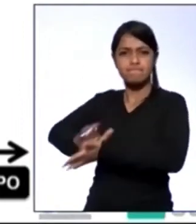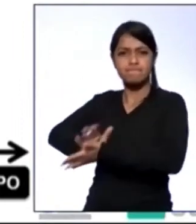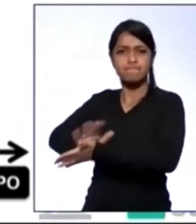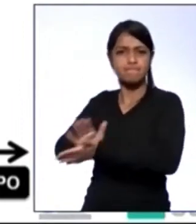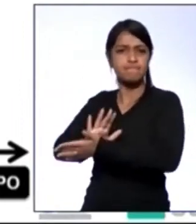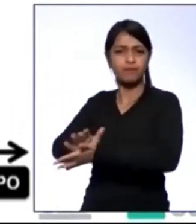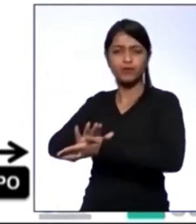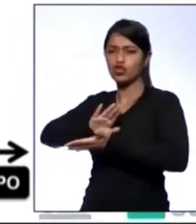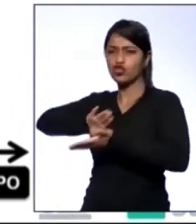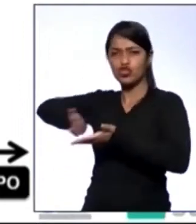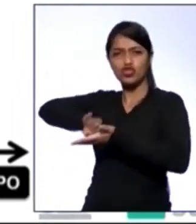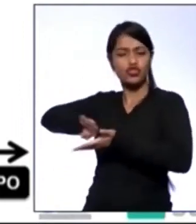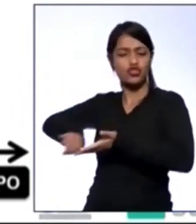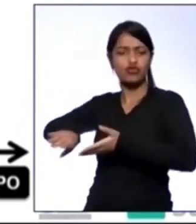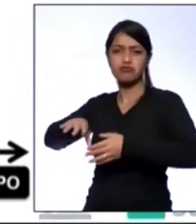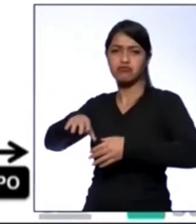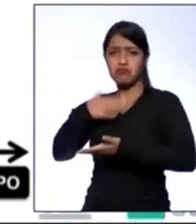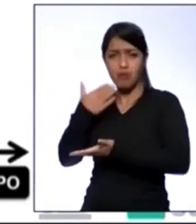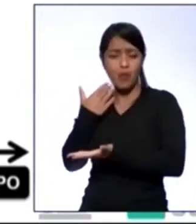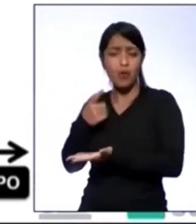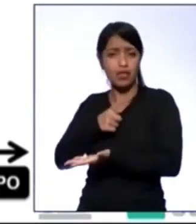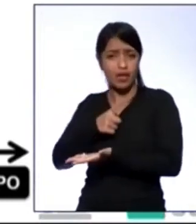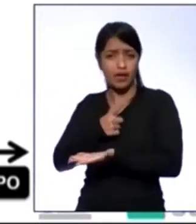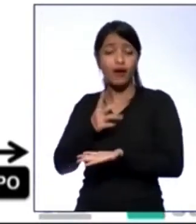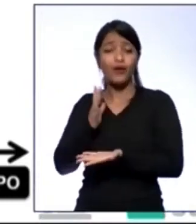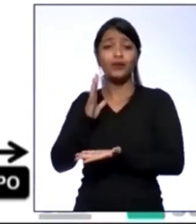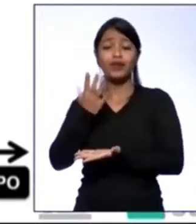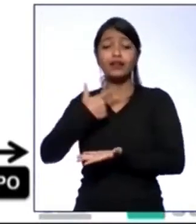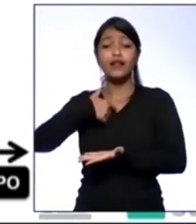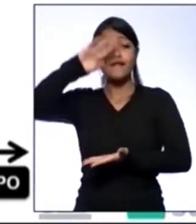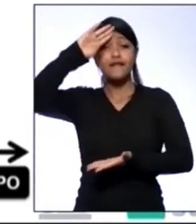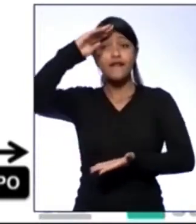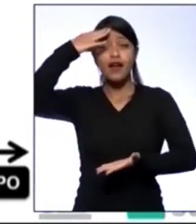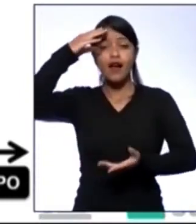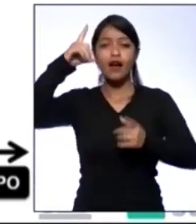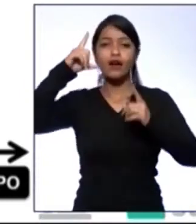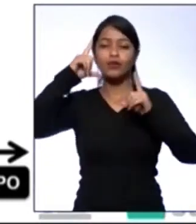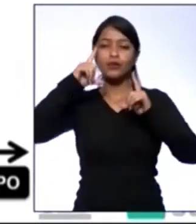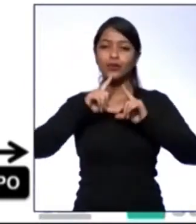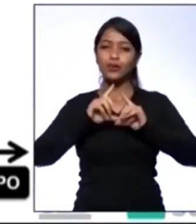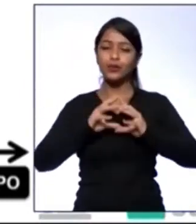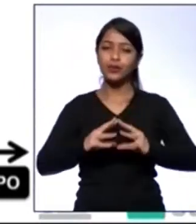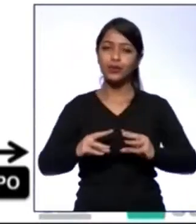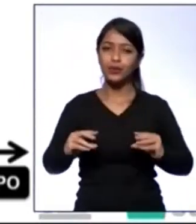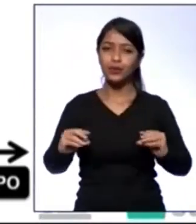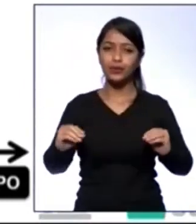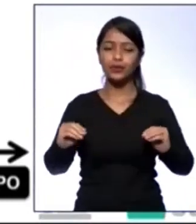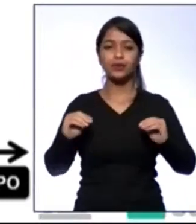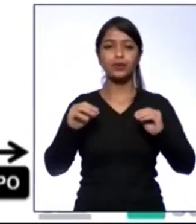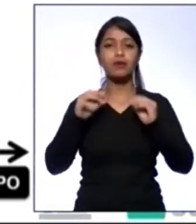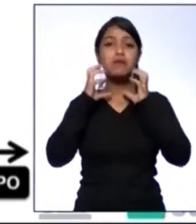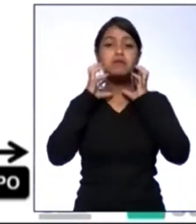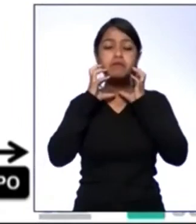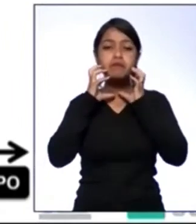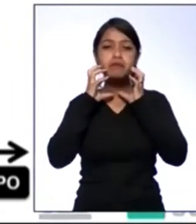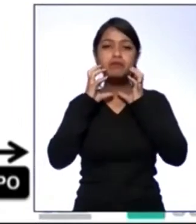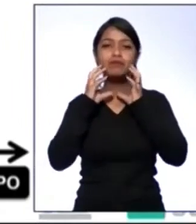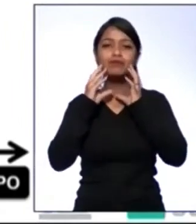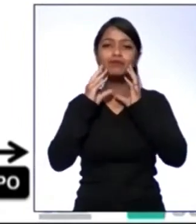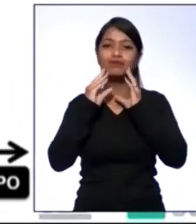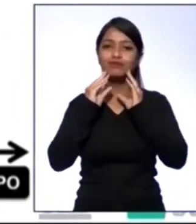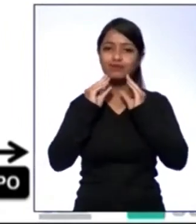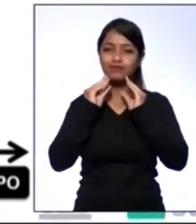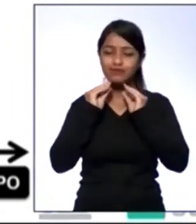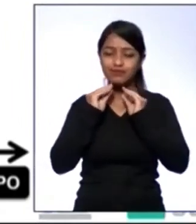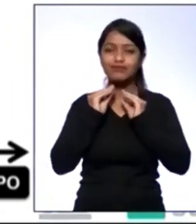ter a diminuição dos sintomas, a febre acaba, a glândula salivar